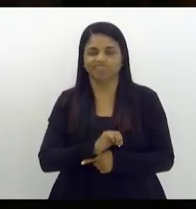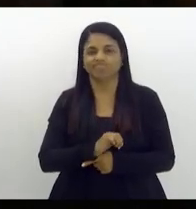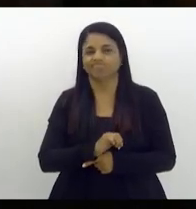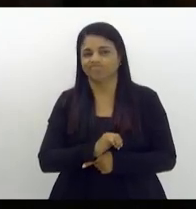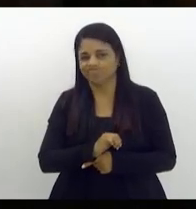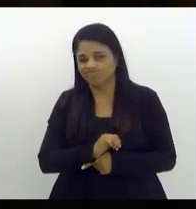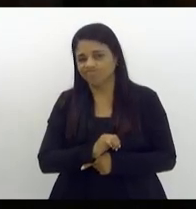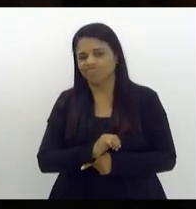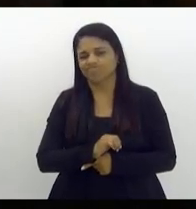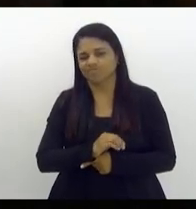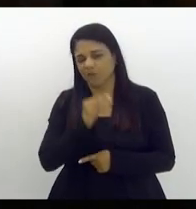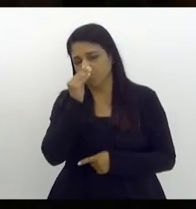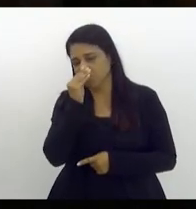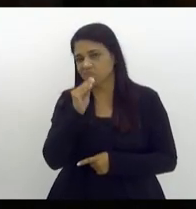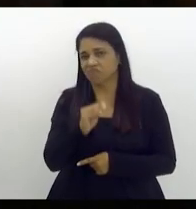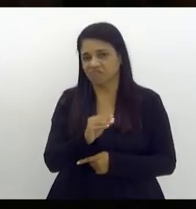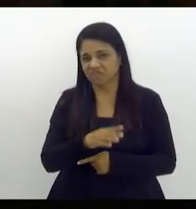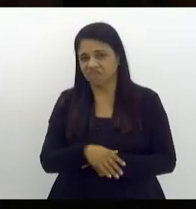desejar.